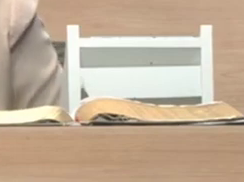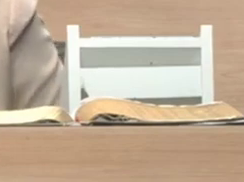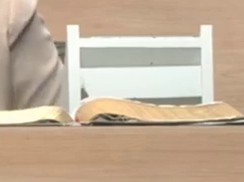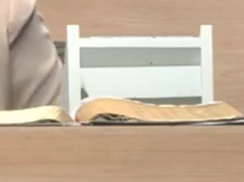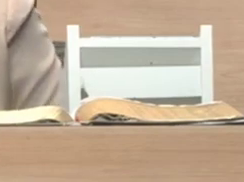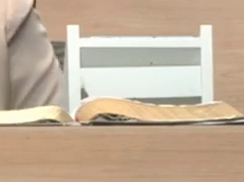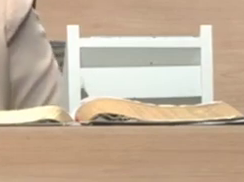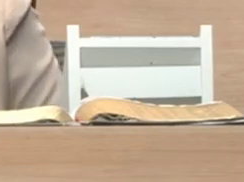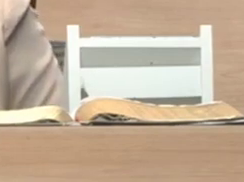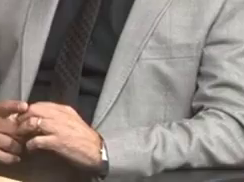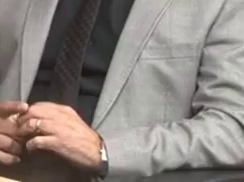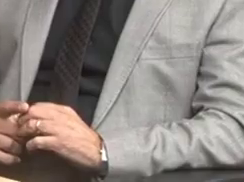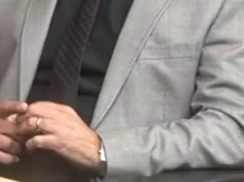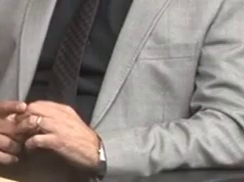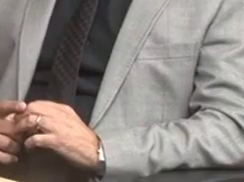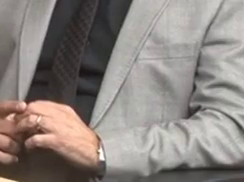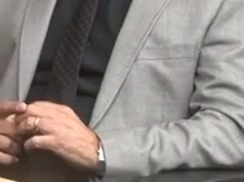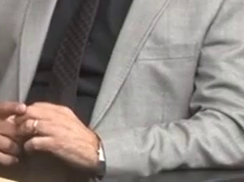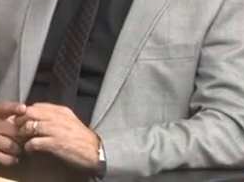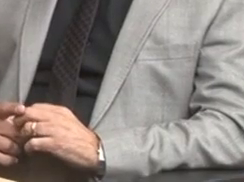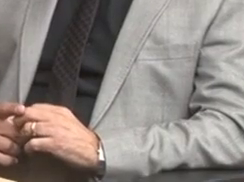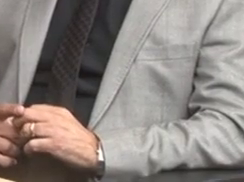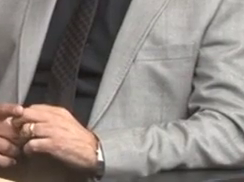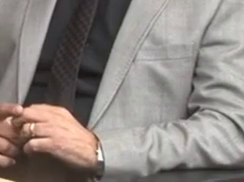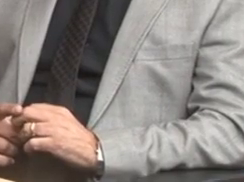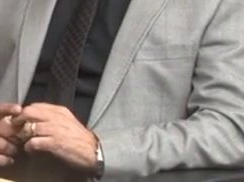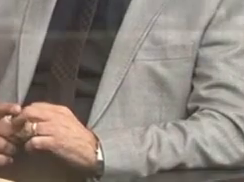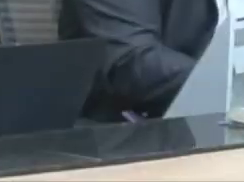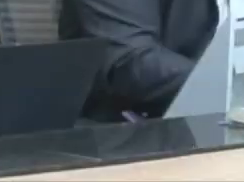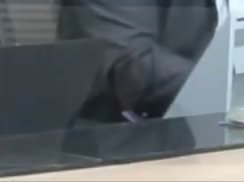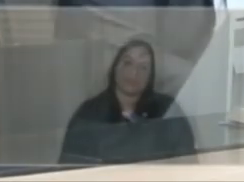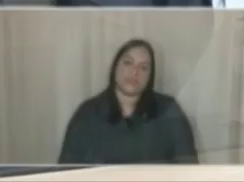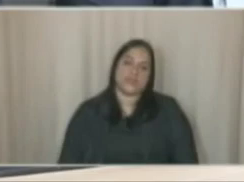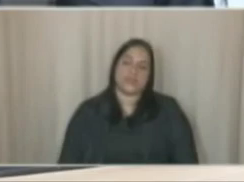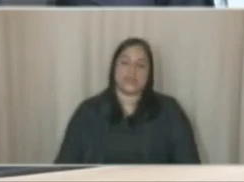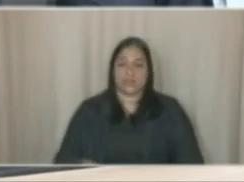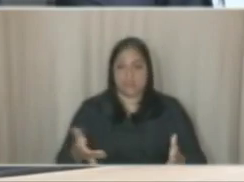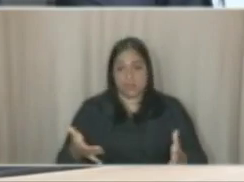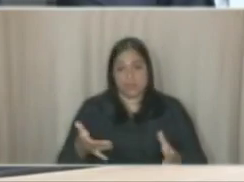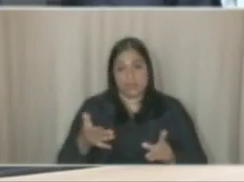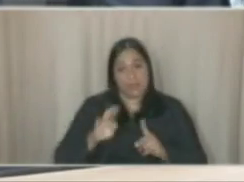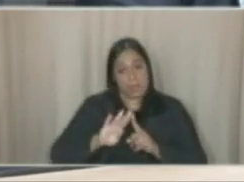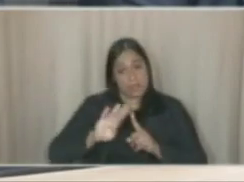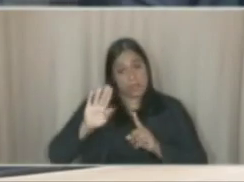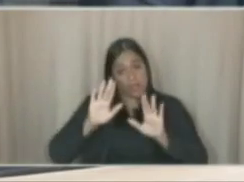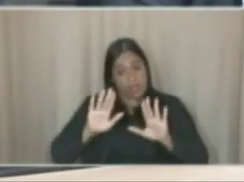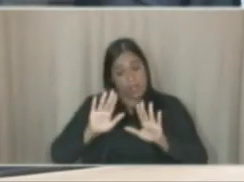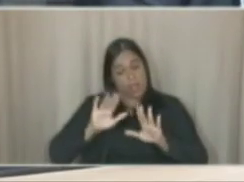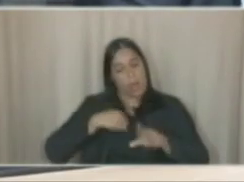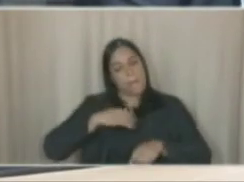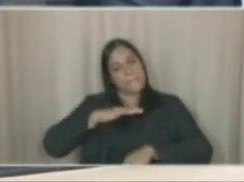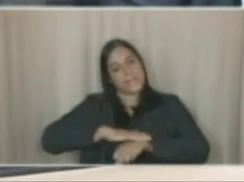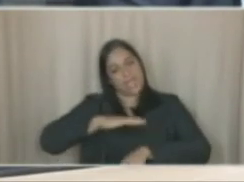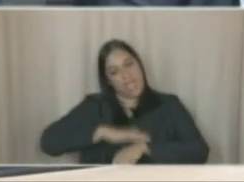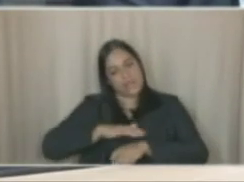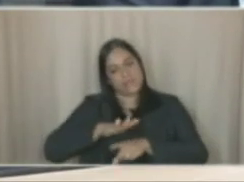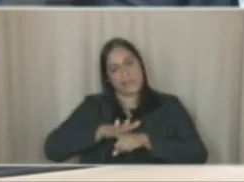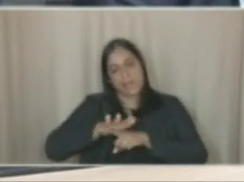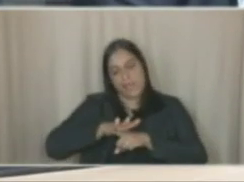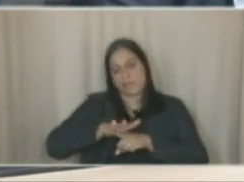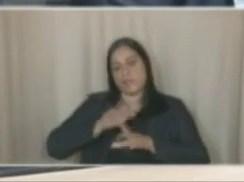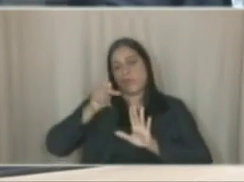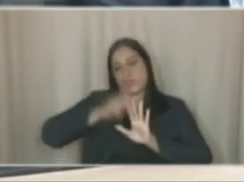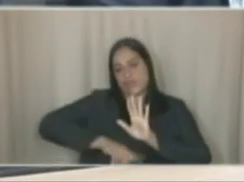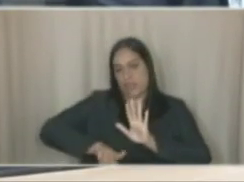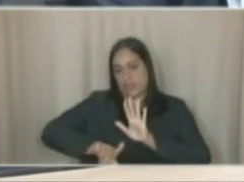um prazo determinado para a apresentação de emendas. Destacar aqui que o prazo de emendas para os projetos de lei do